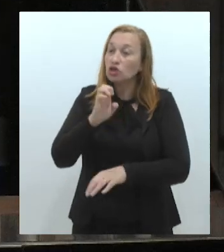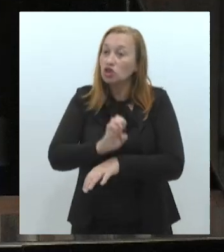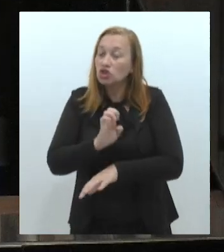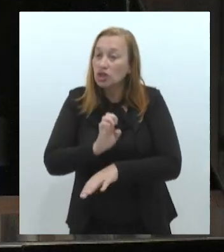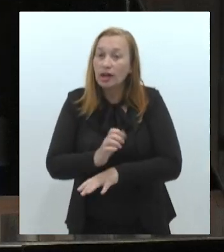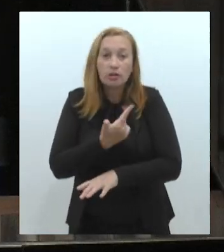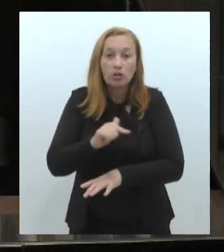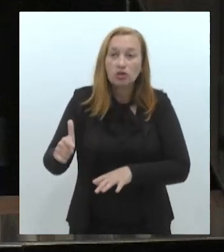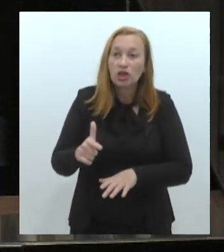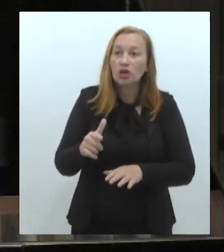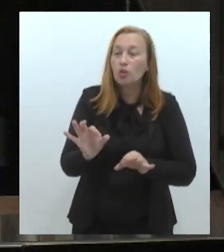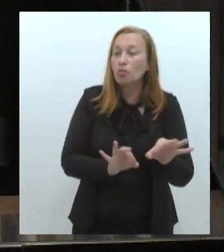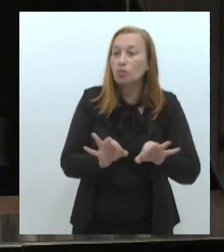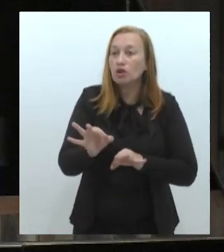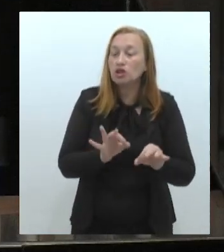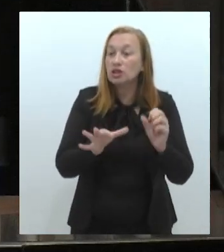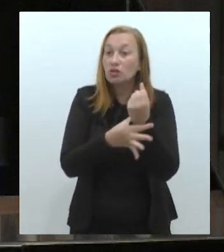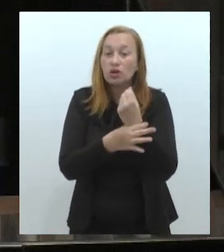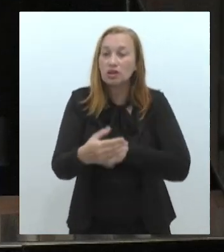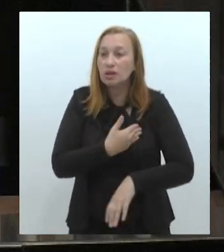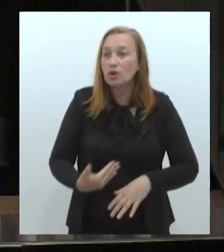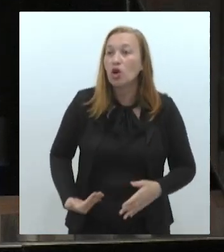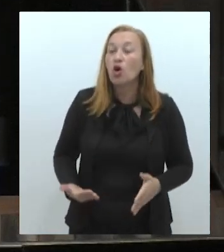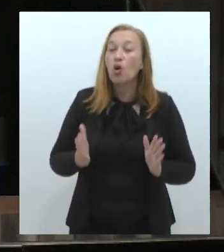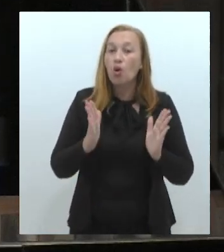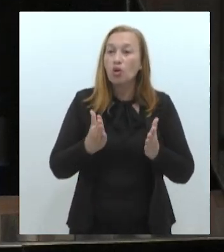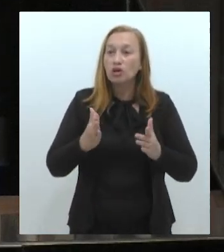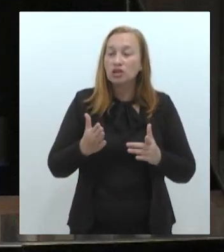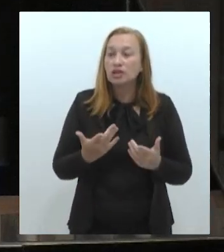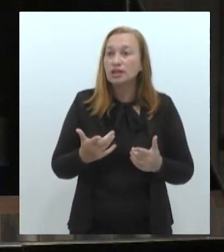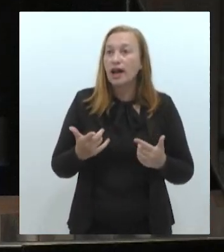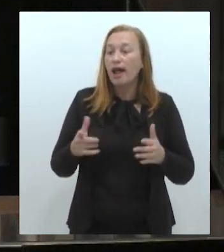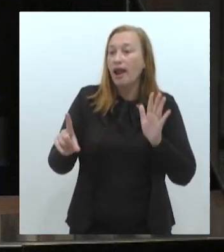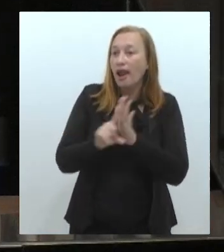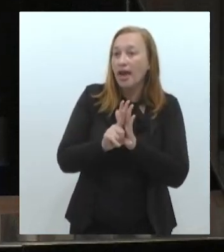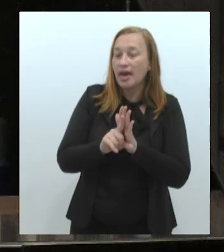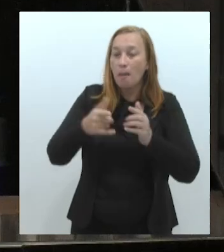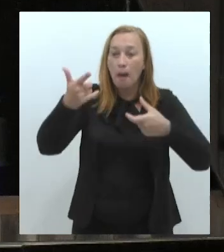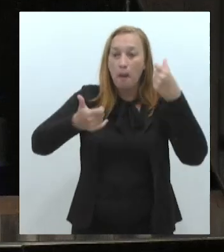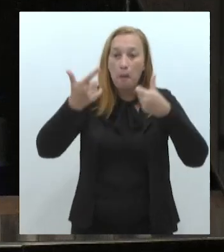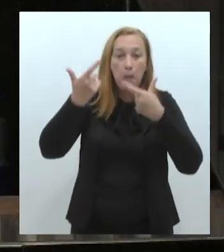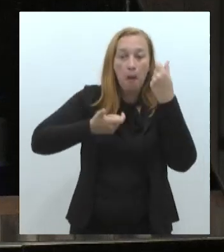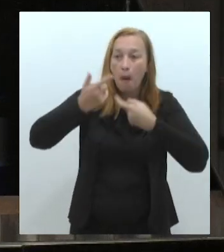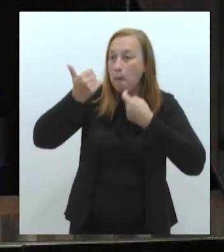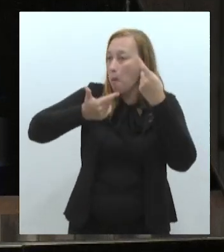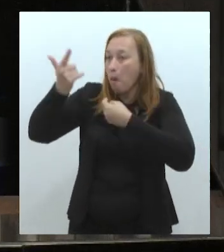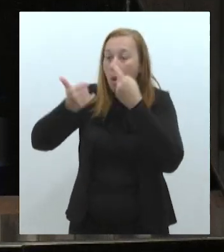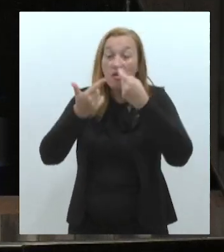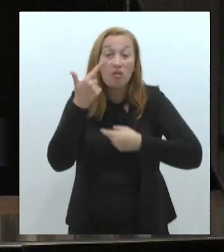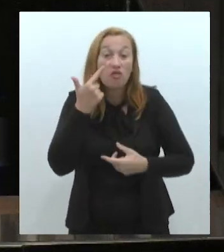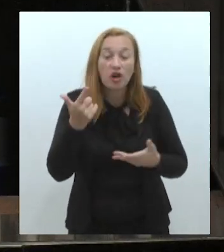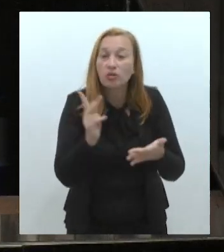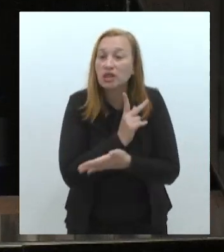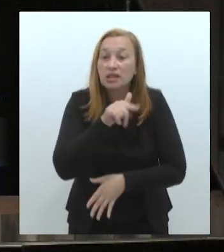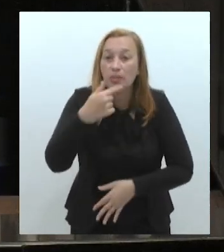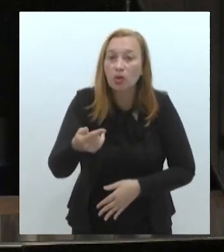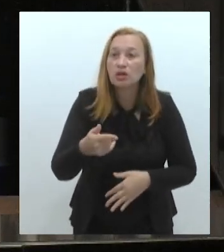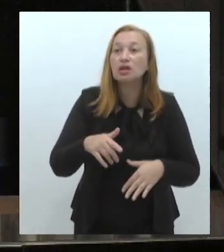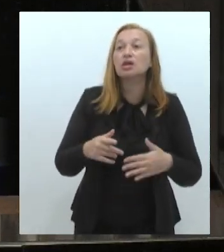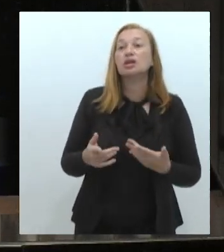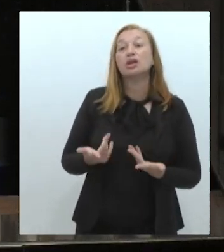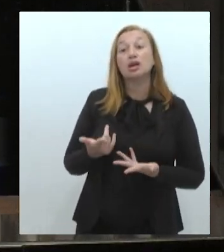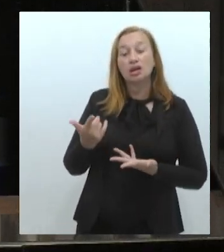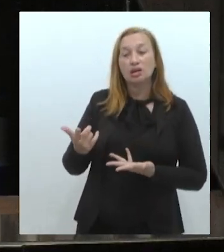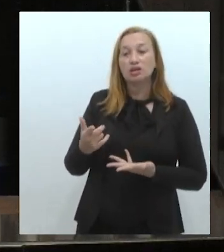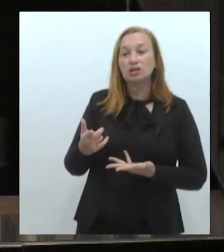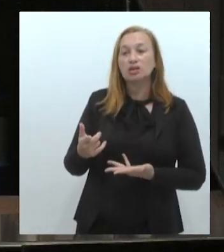plano de segurança pública. Hoje a gente age na lei do faroeste, do bang-bang, sai atirando e vê depois o que acontece. É isso que